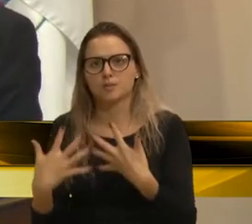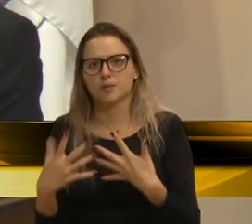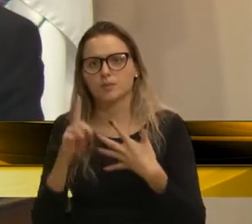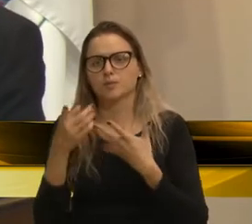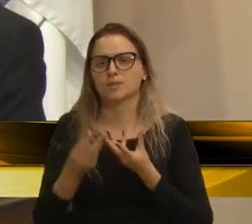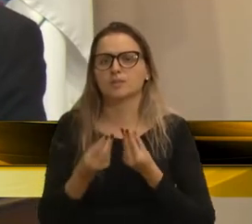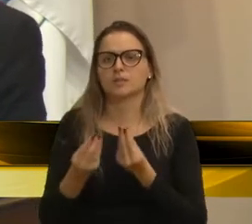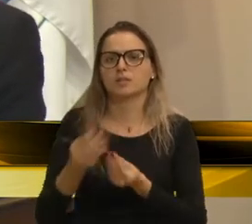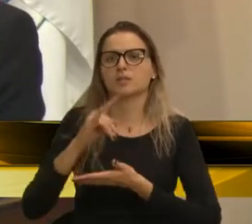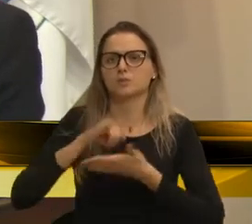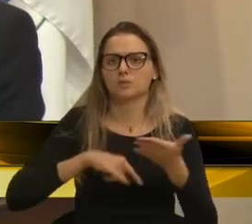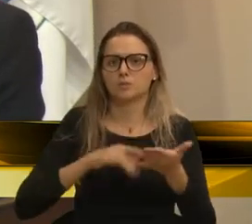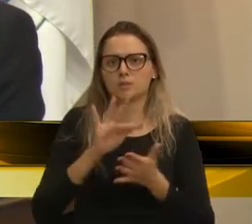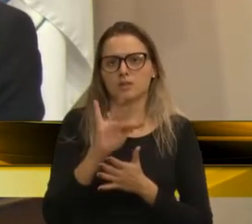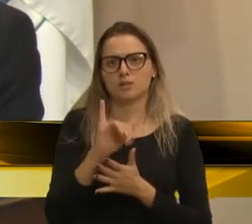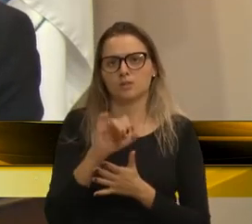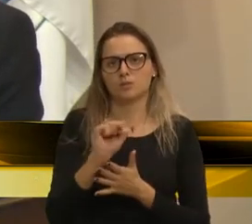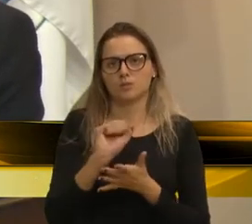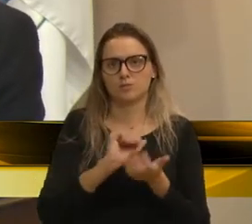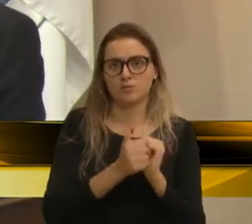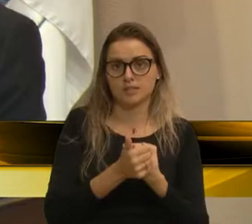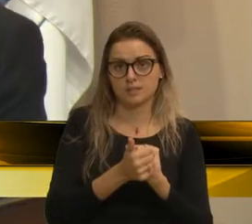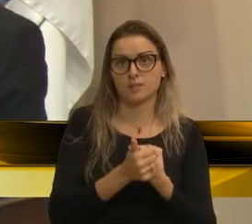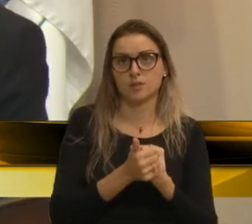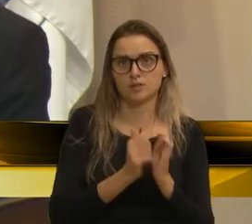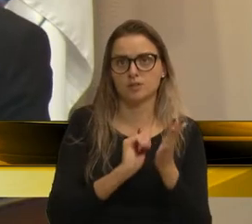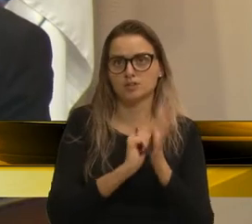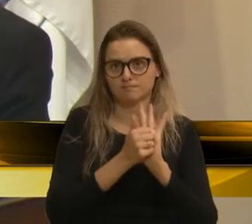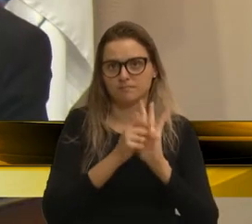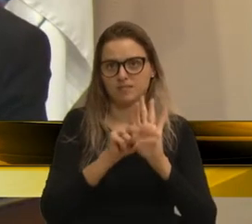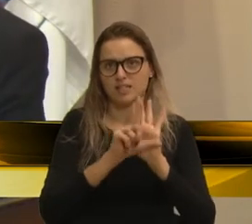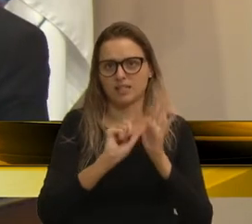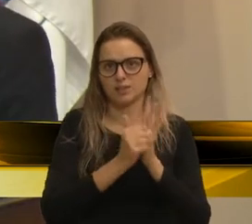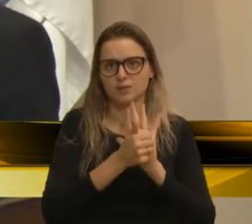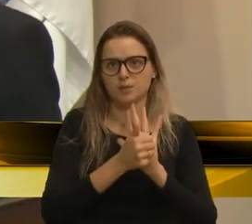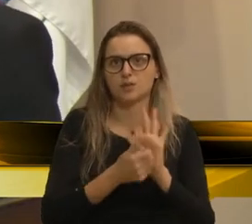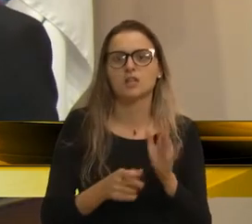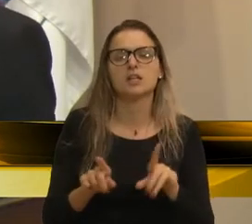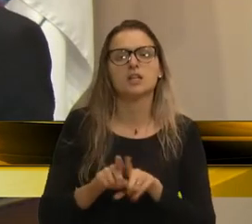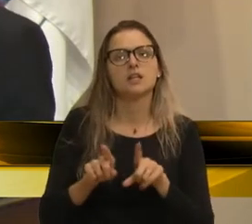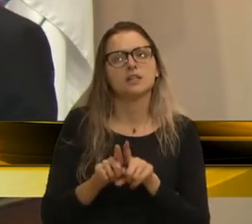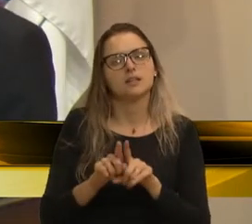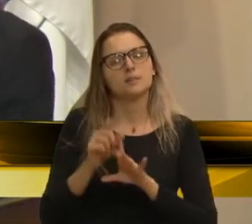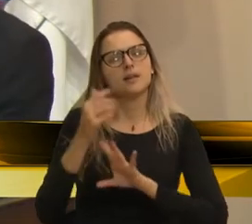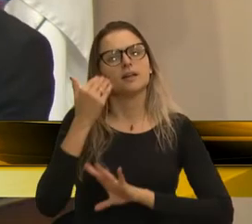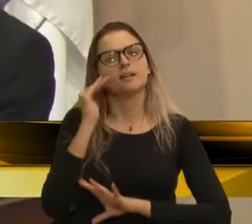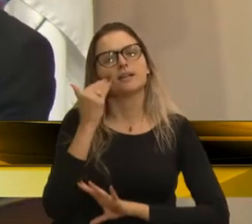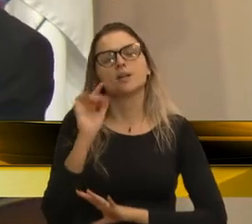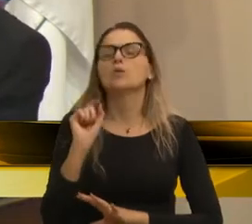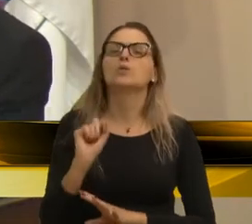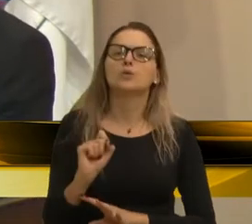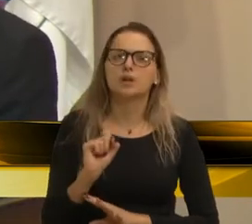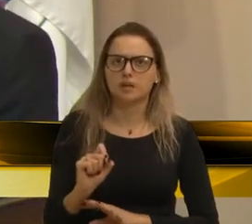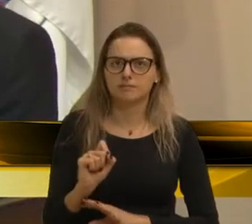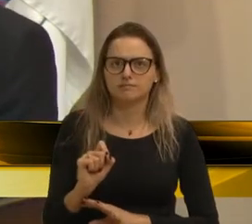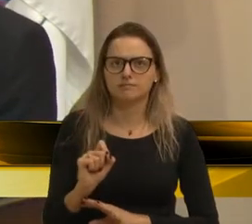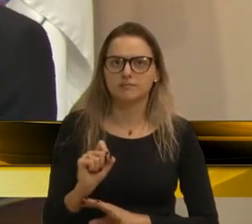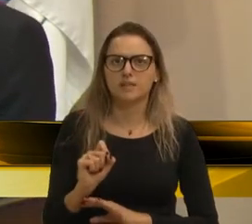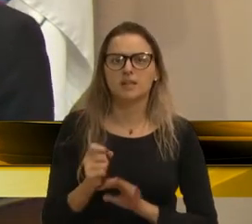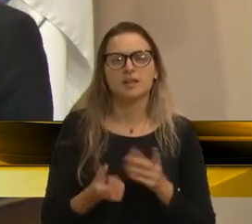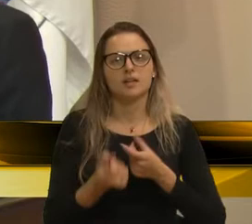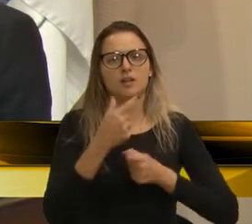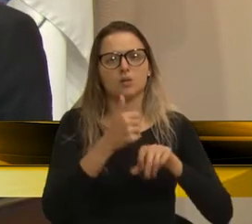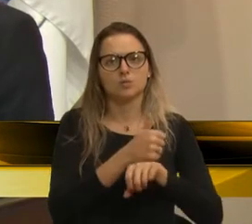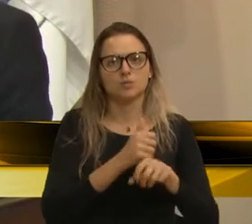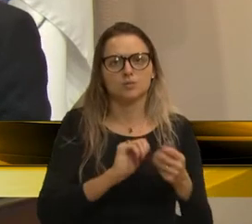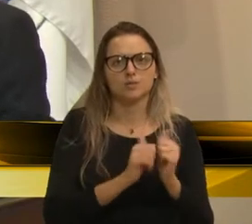no Fiesport eram fraudes ou eram fraudulentos. Ela deu a entender que muitos desses desportistas, ou a